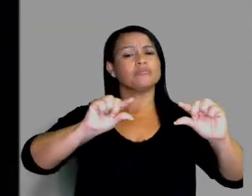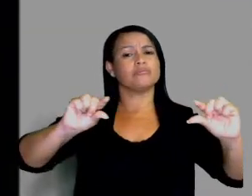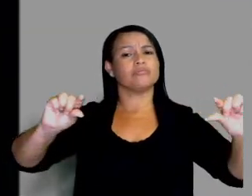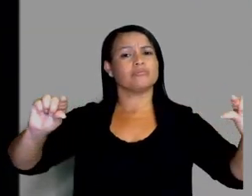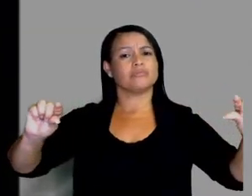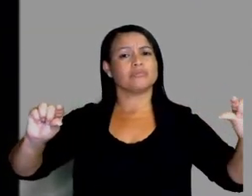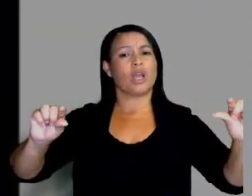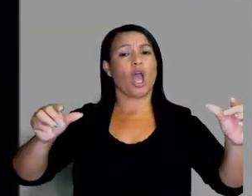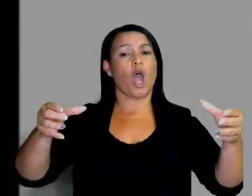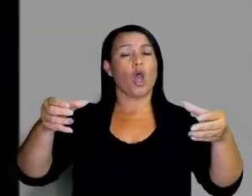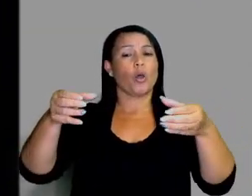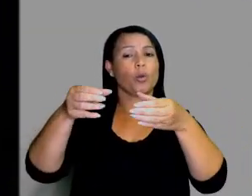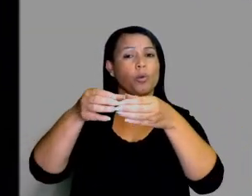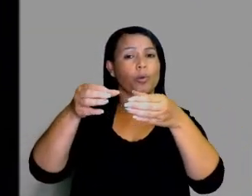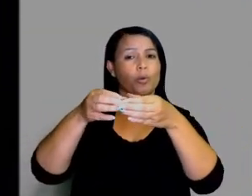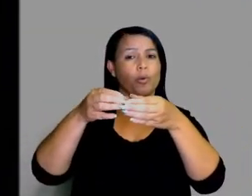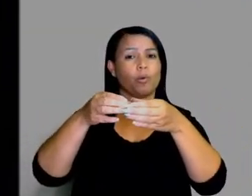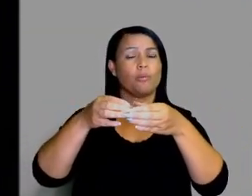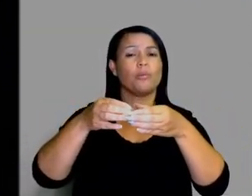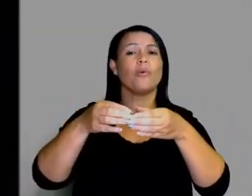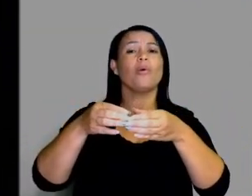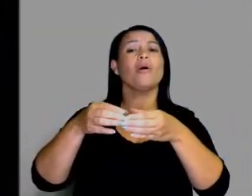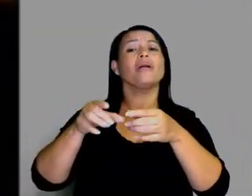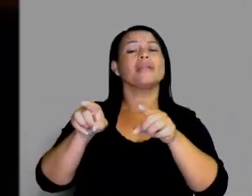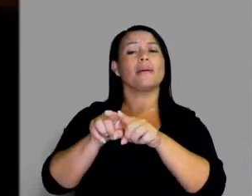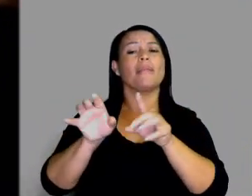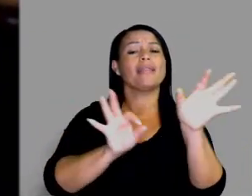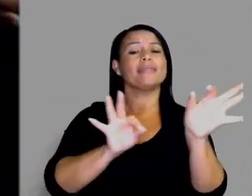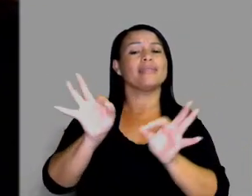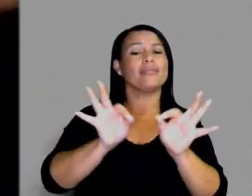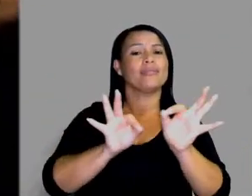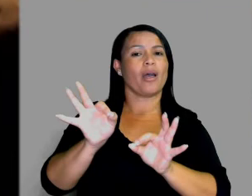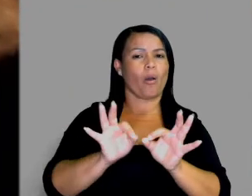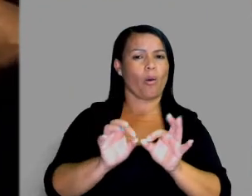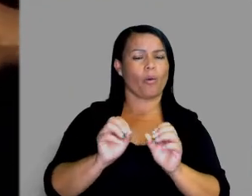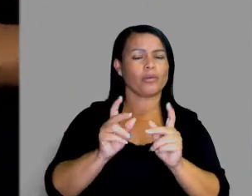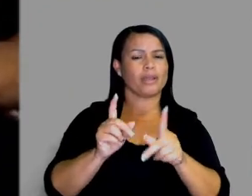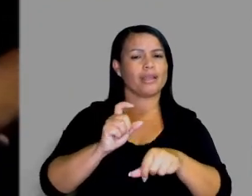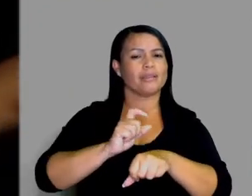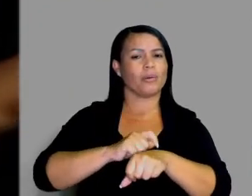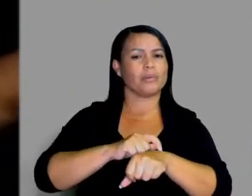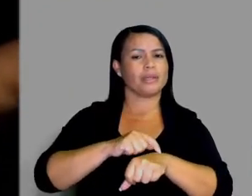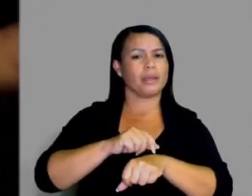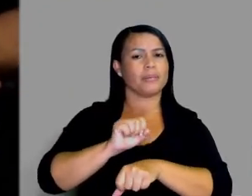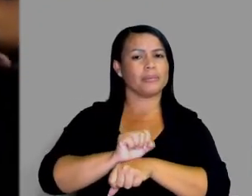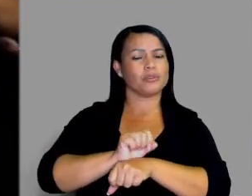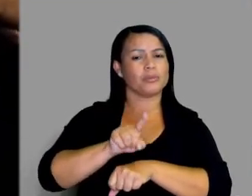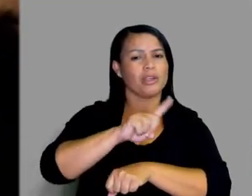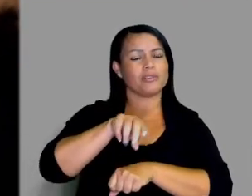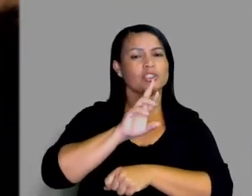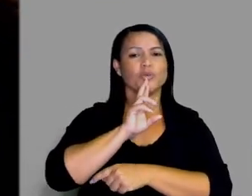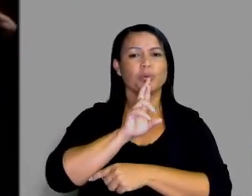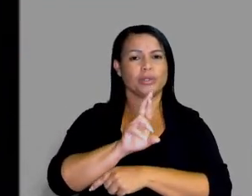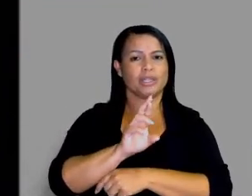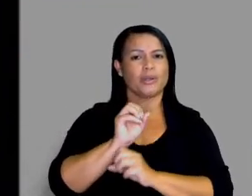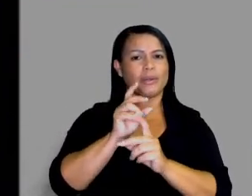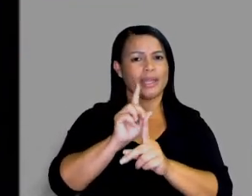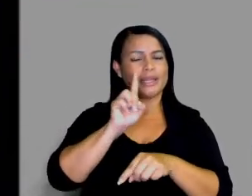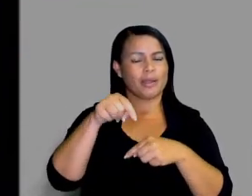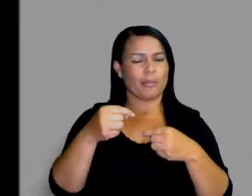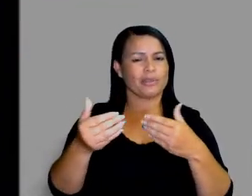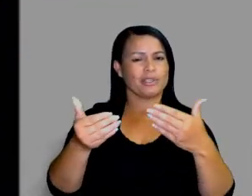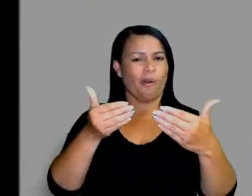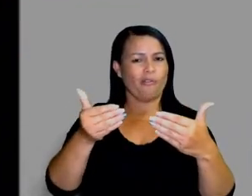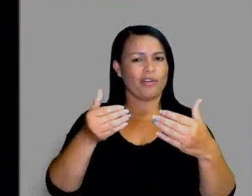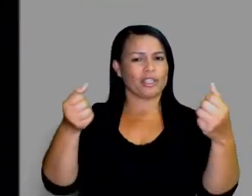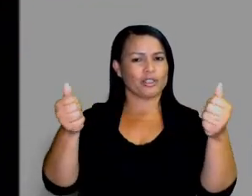tá? Das classes e ordens, vai ser mais fácil para vocês fazerem isso aí. Dá um tempinho para vocês responderem e a gente